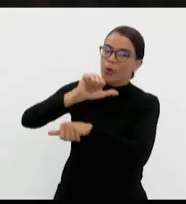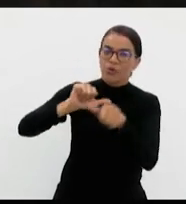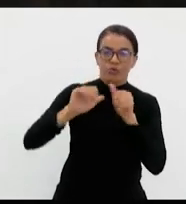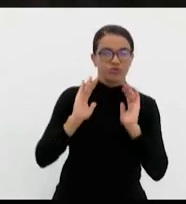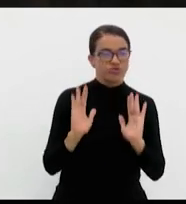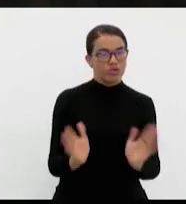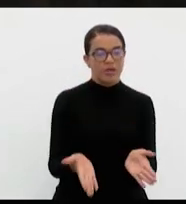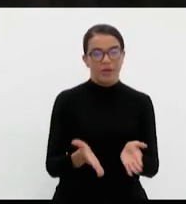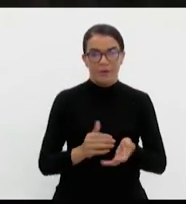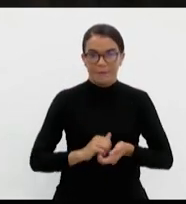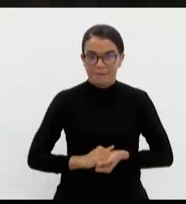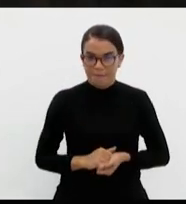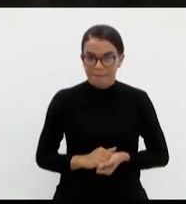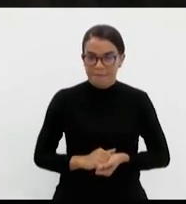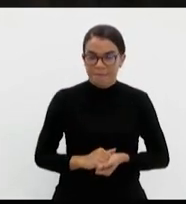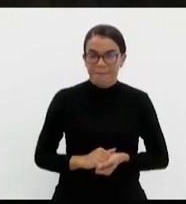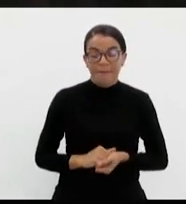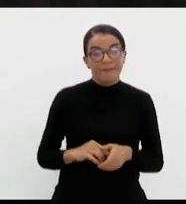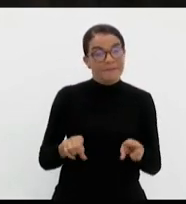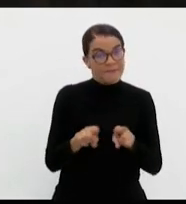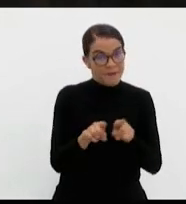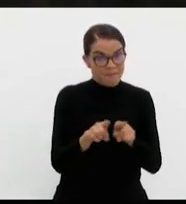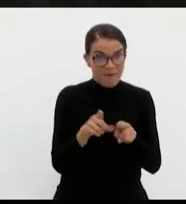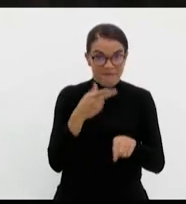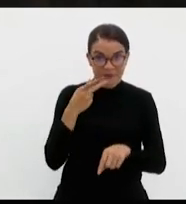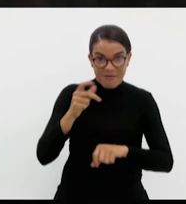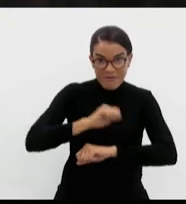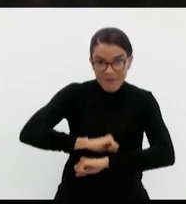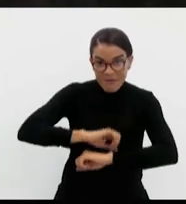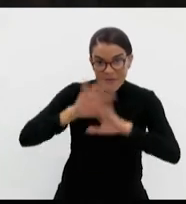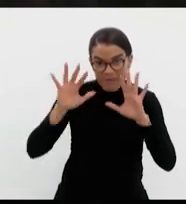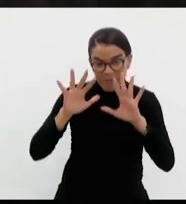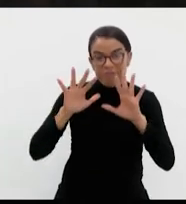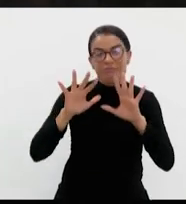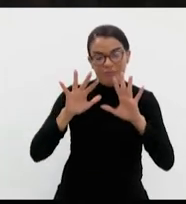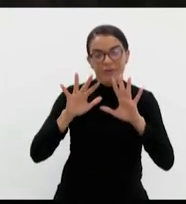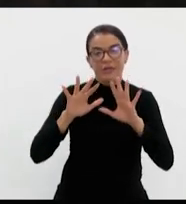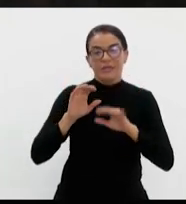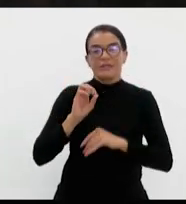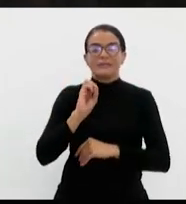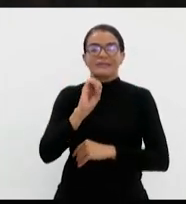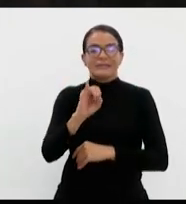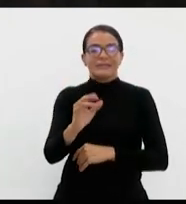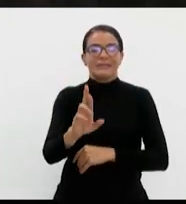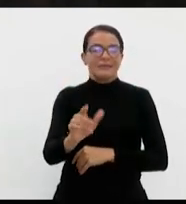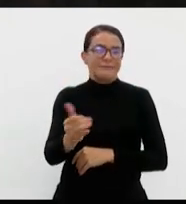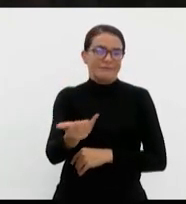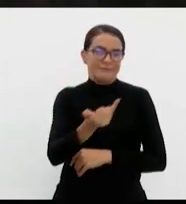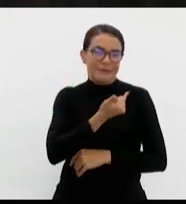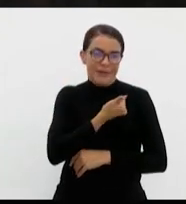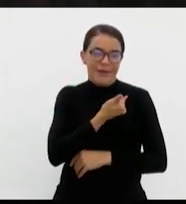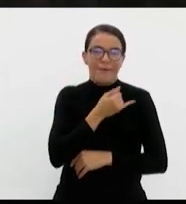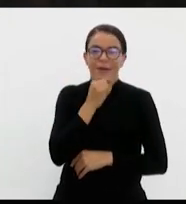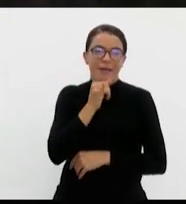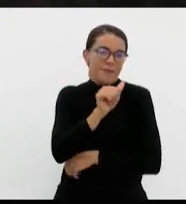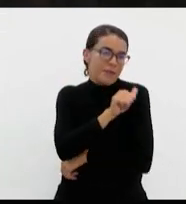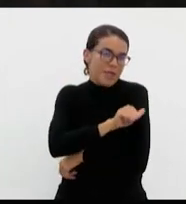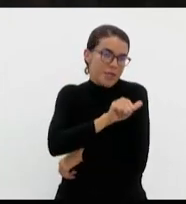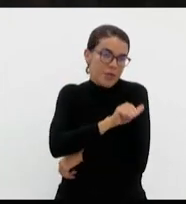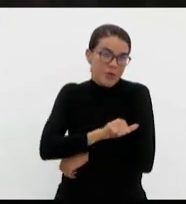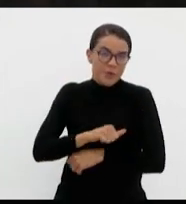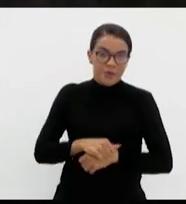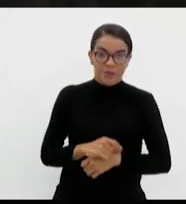seus processos. Aliás, para ser mais preciso, senhor presidente, se o senhor me disser aqui, no Rio de Janeiro,